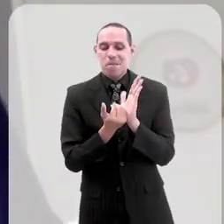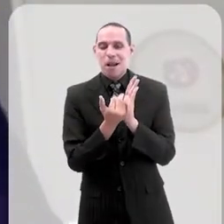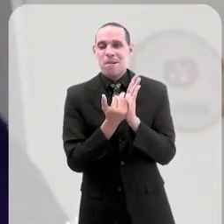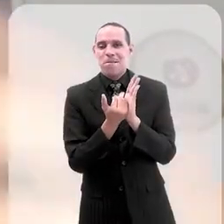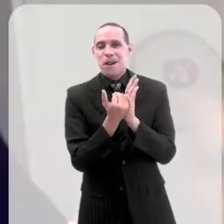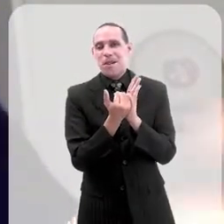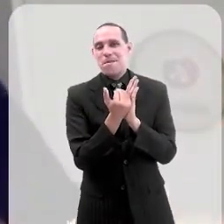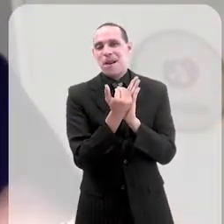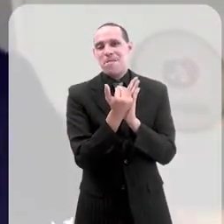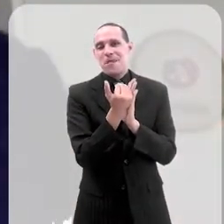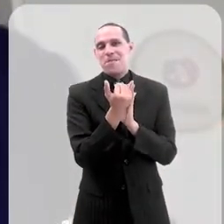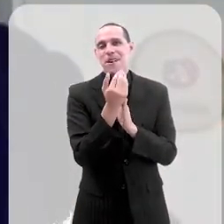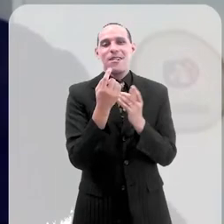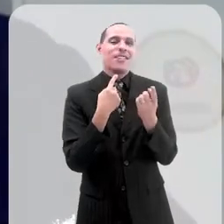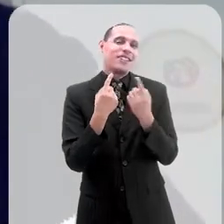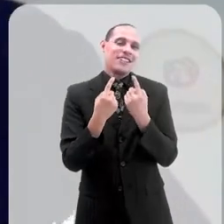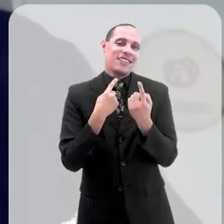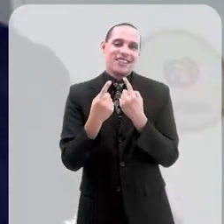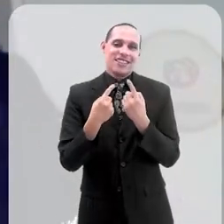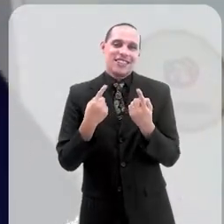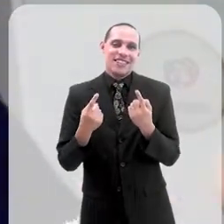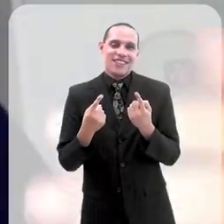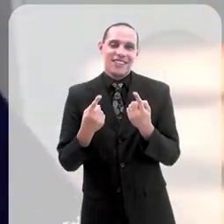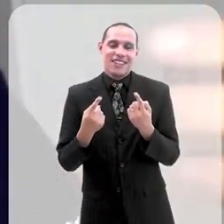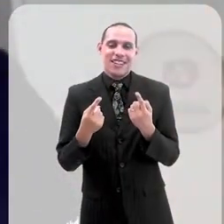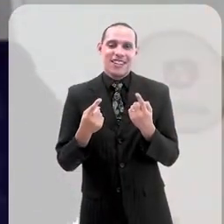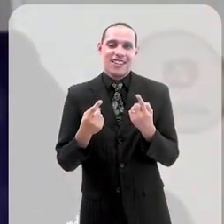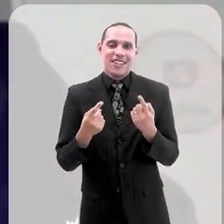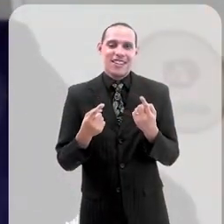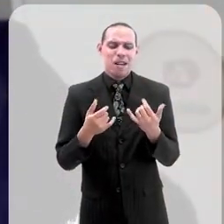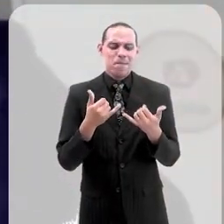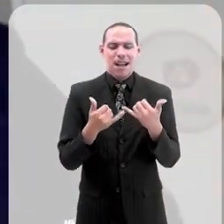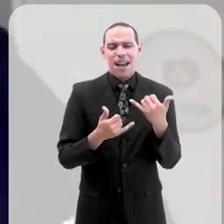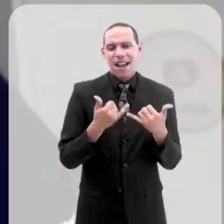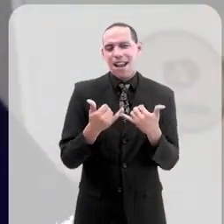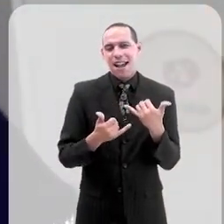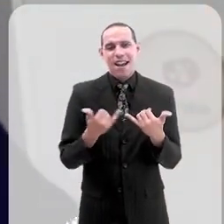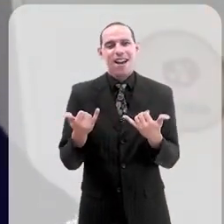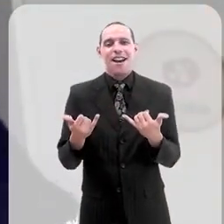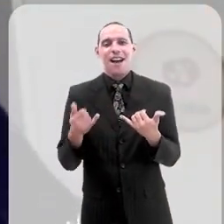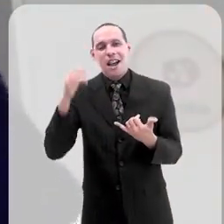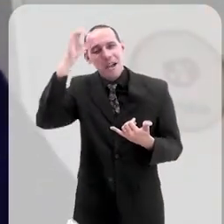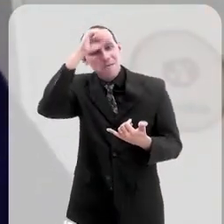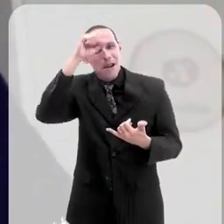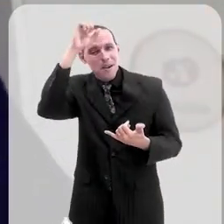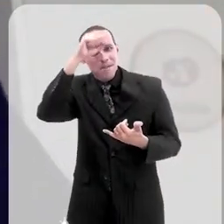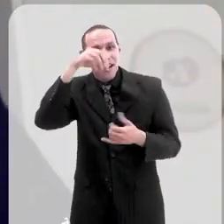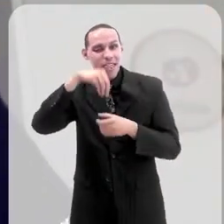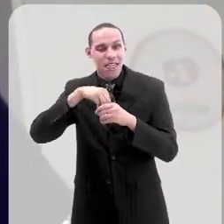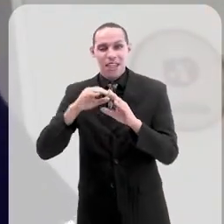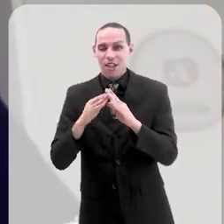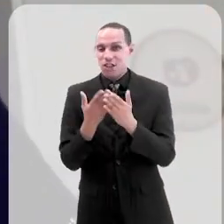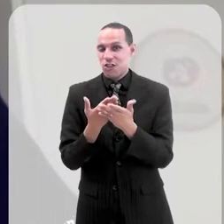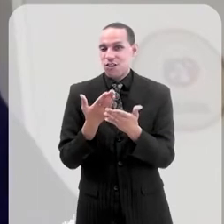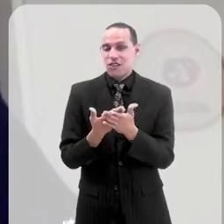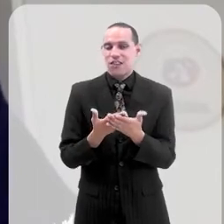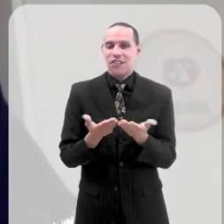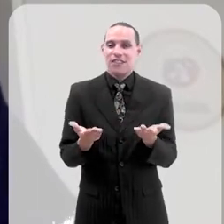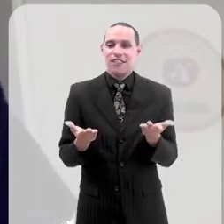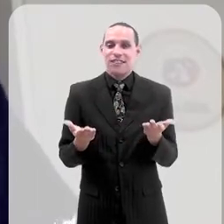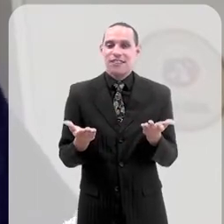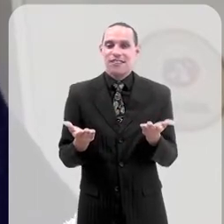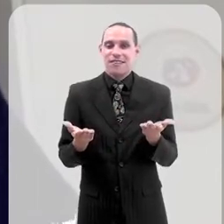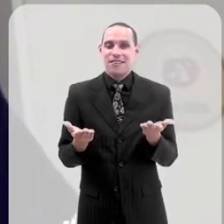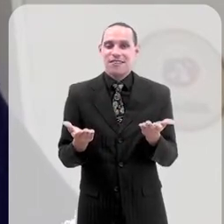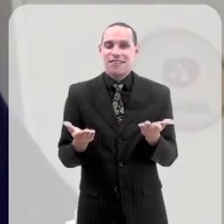esse diálogo em situações lúdicas, em situações de aprendizagem na escola. Então, é um